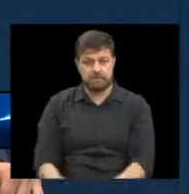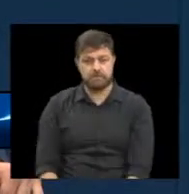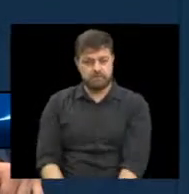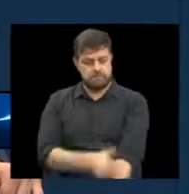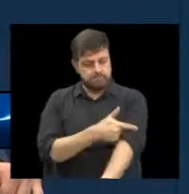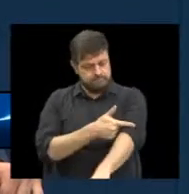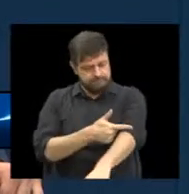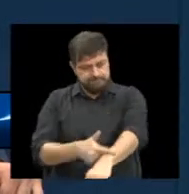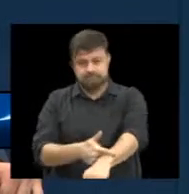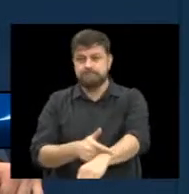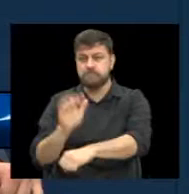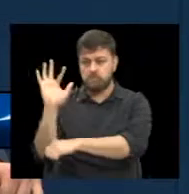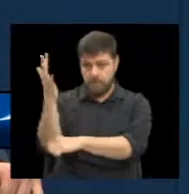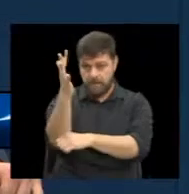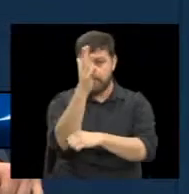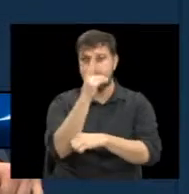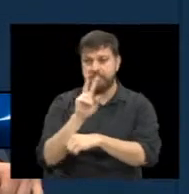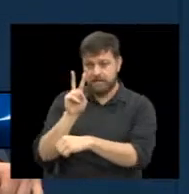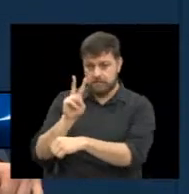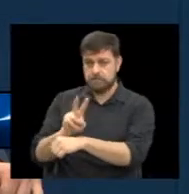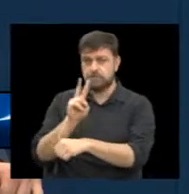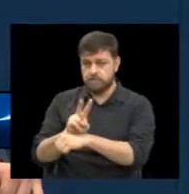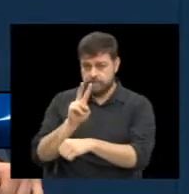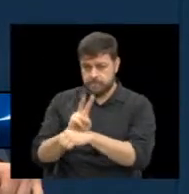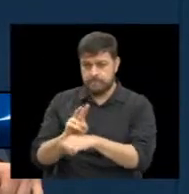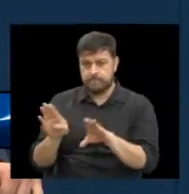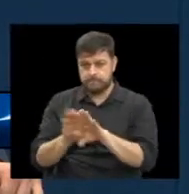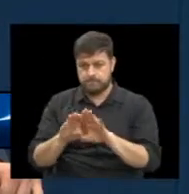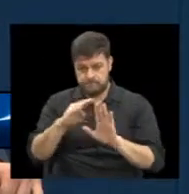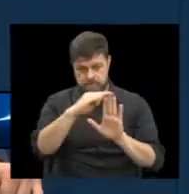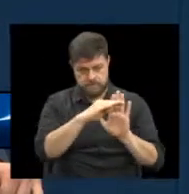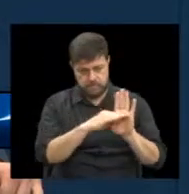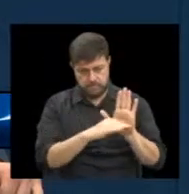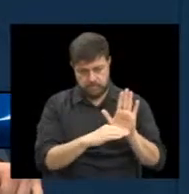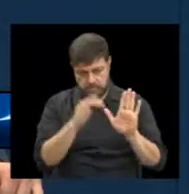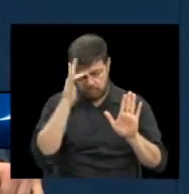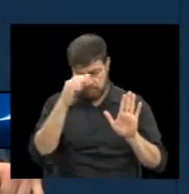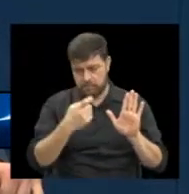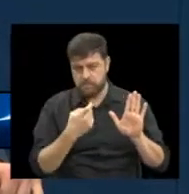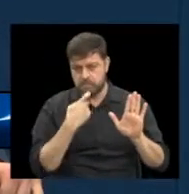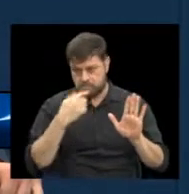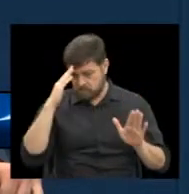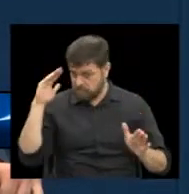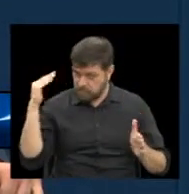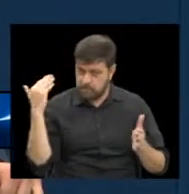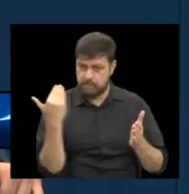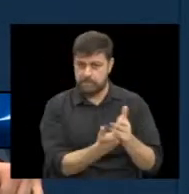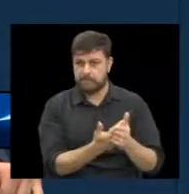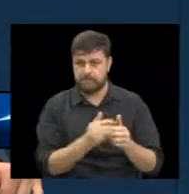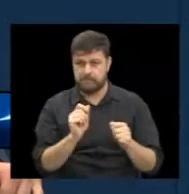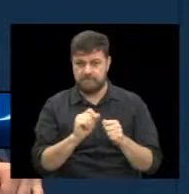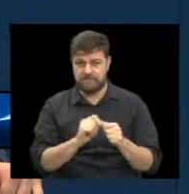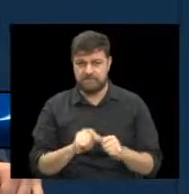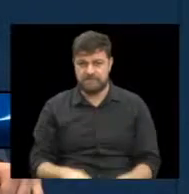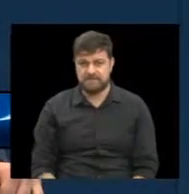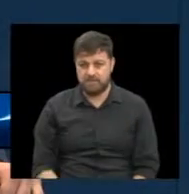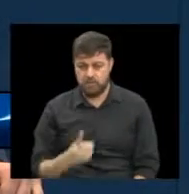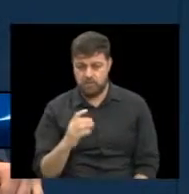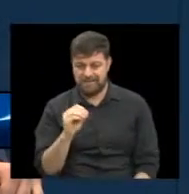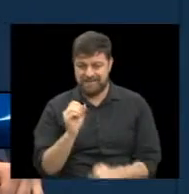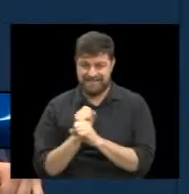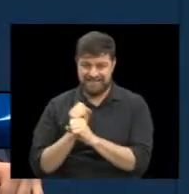ao meio ambiente, que este plano, tenho certeza, irá realizar, no mínimo, pelos próximos